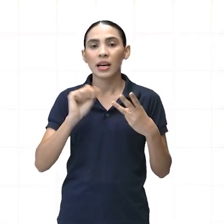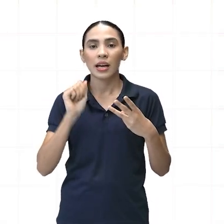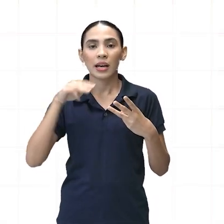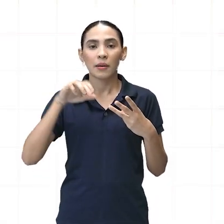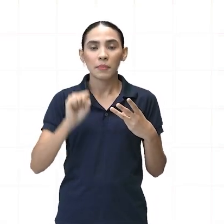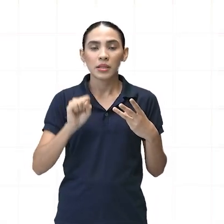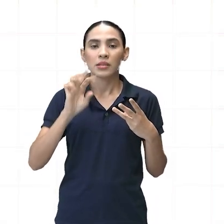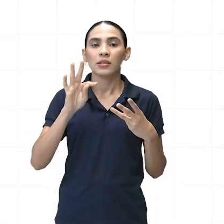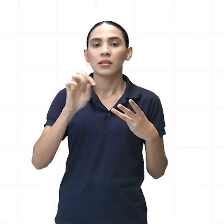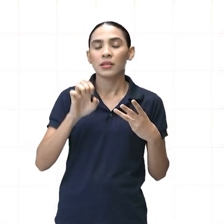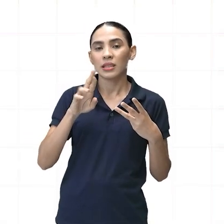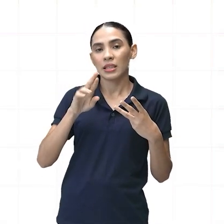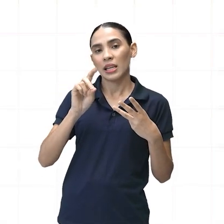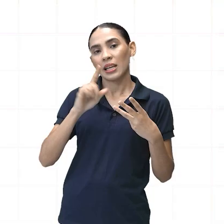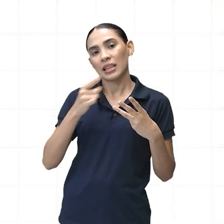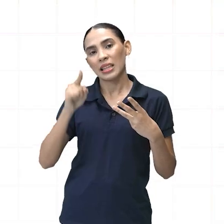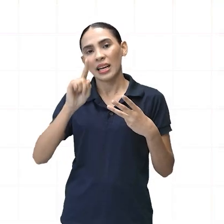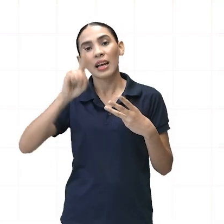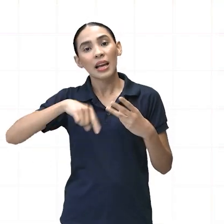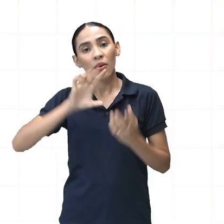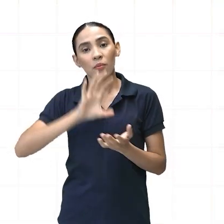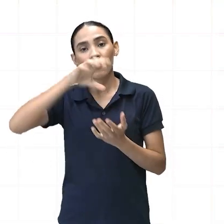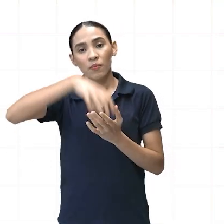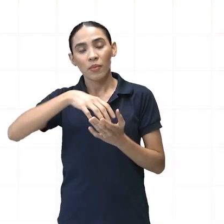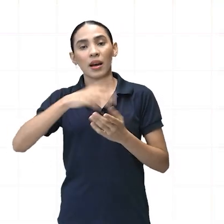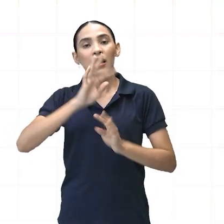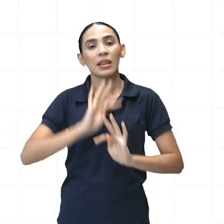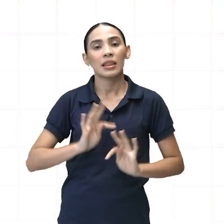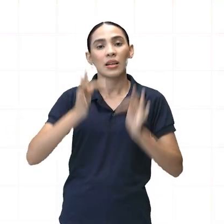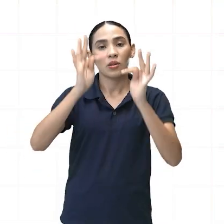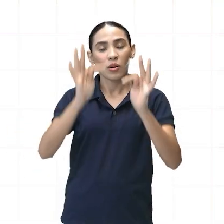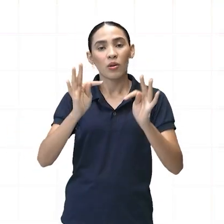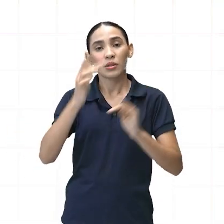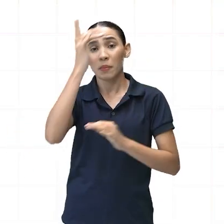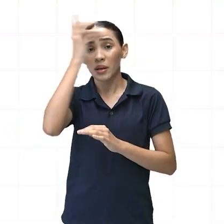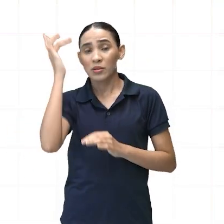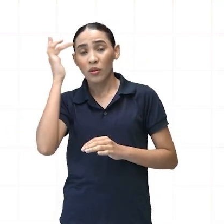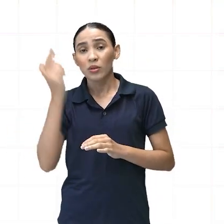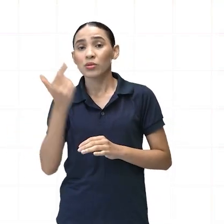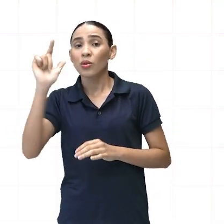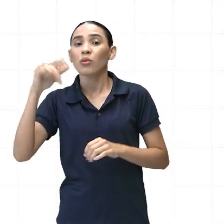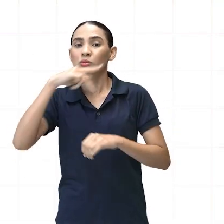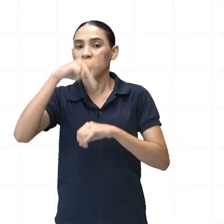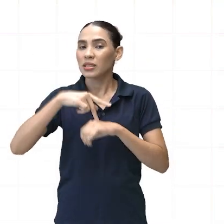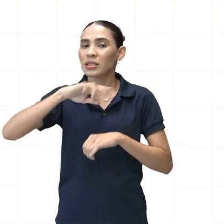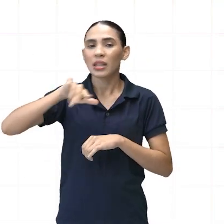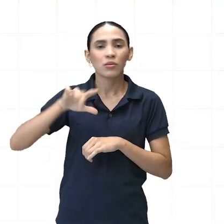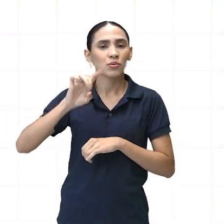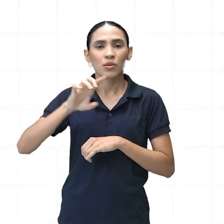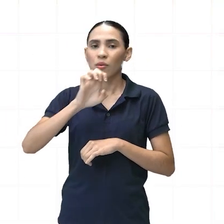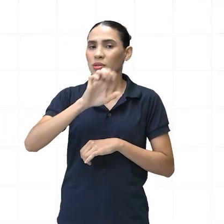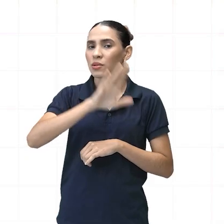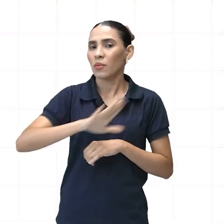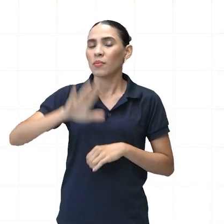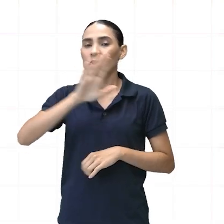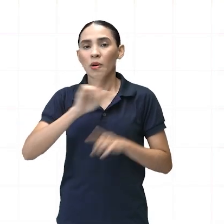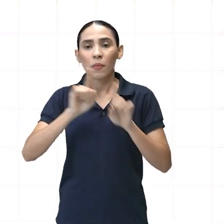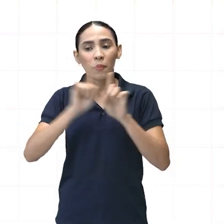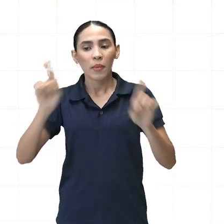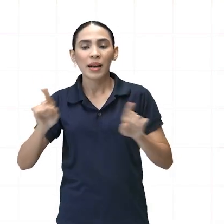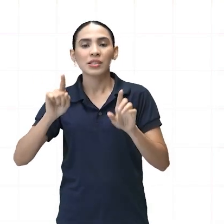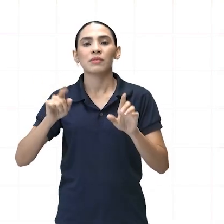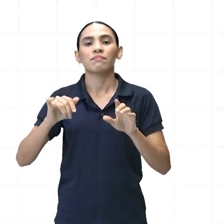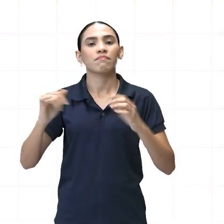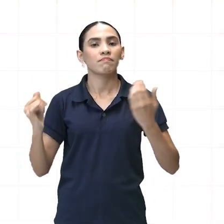tornando esses centros tecnológicos. Pessoas de outros países, não somente os europeus, também estão indo para